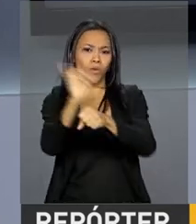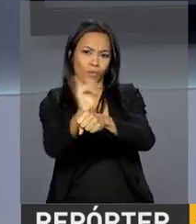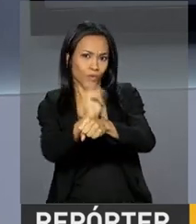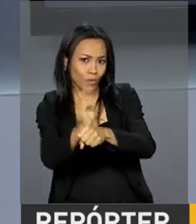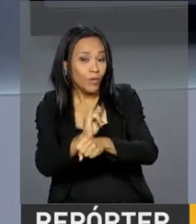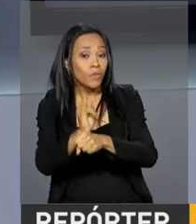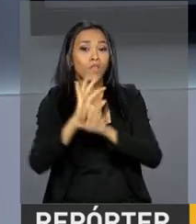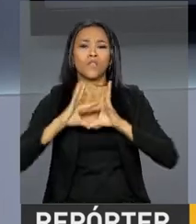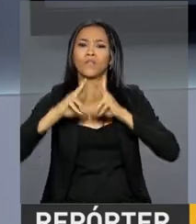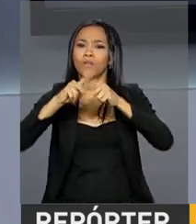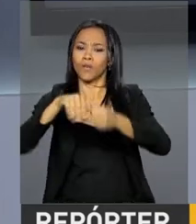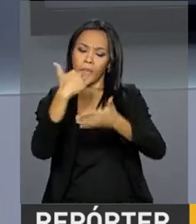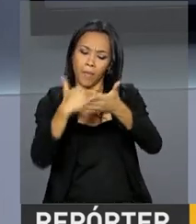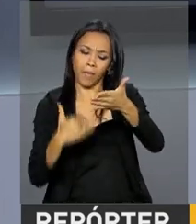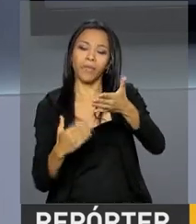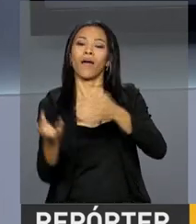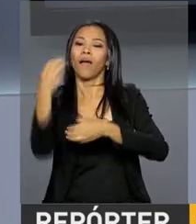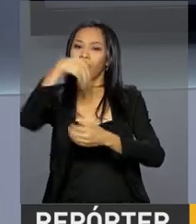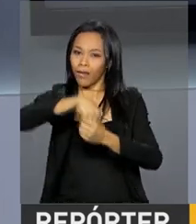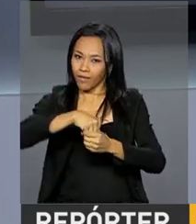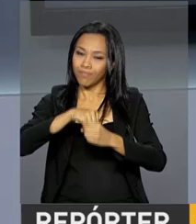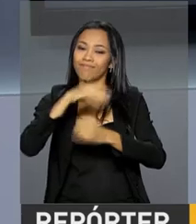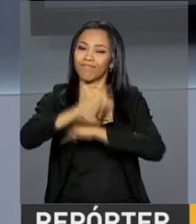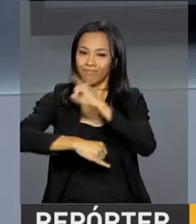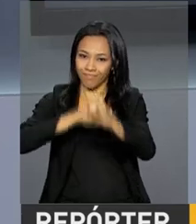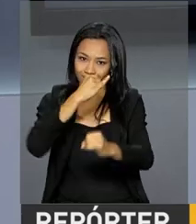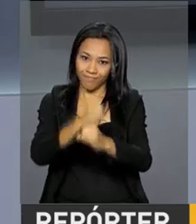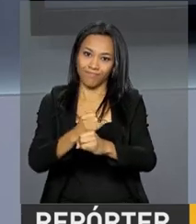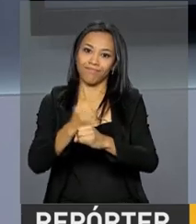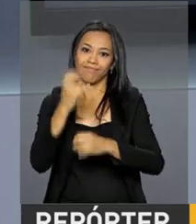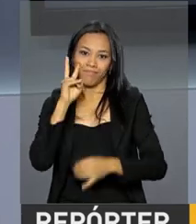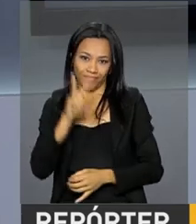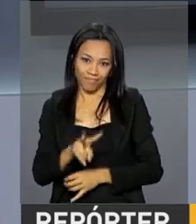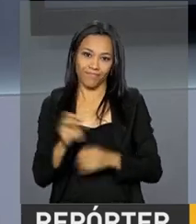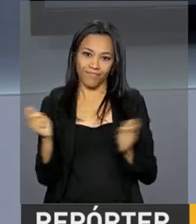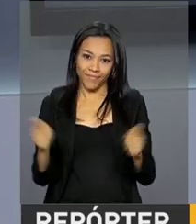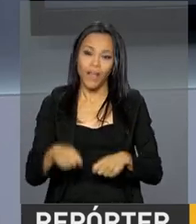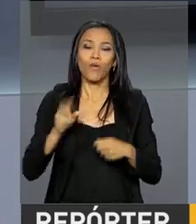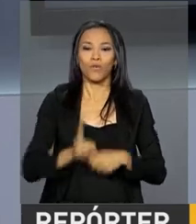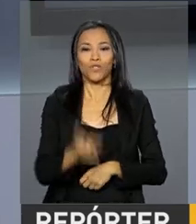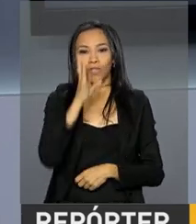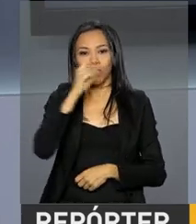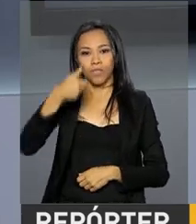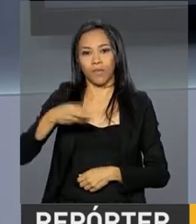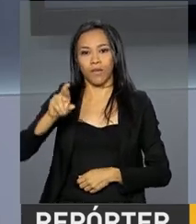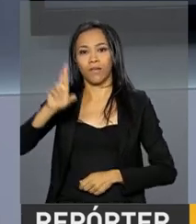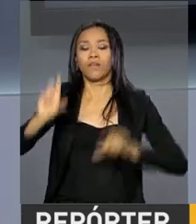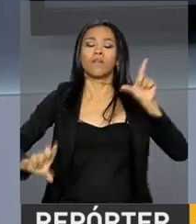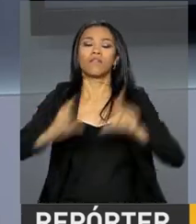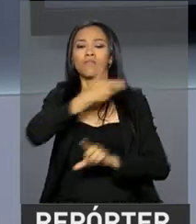YouTube e toda a programação também está disponível na nossa página da internet. Continue com a gente